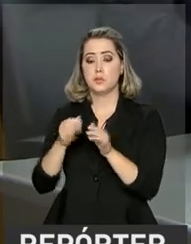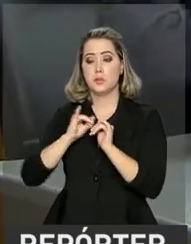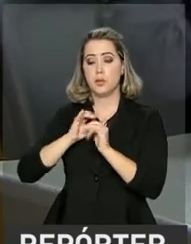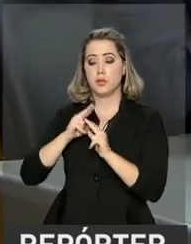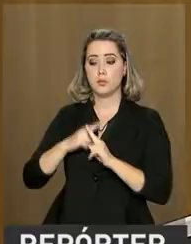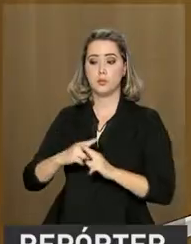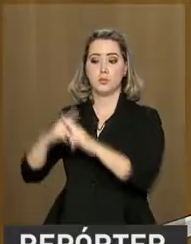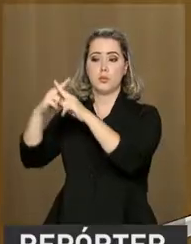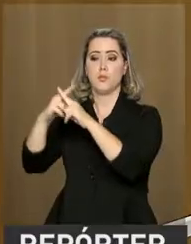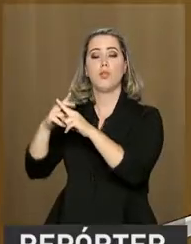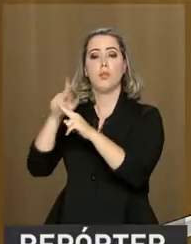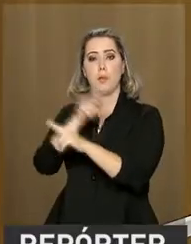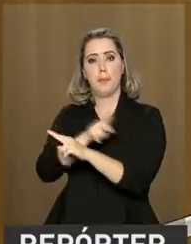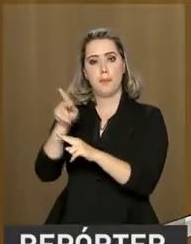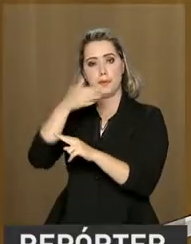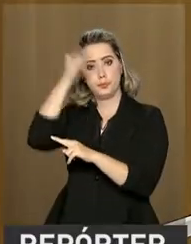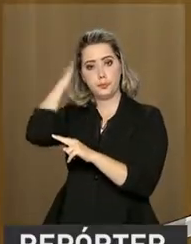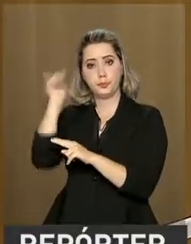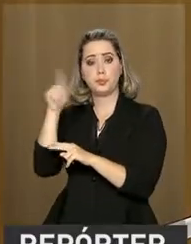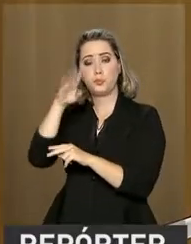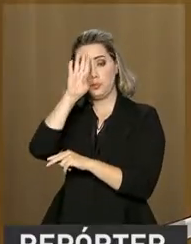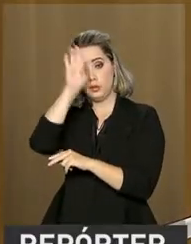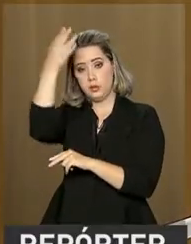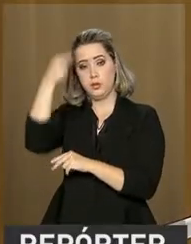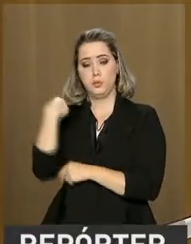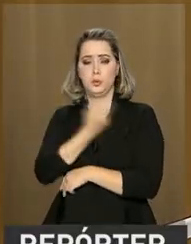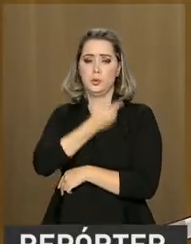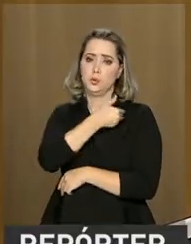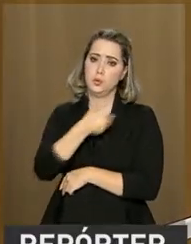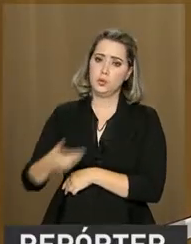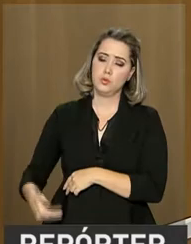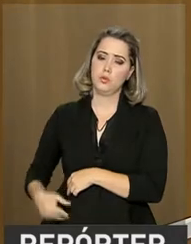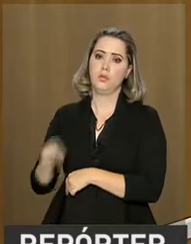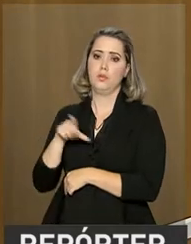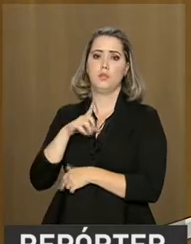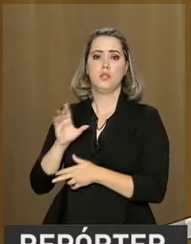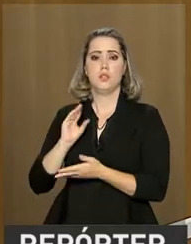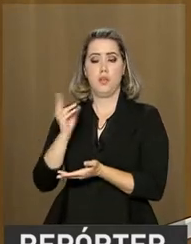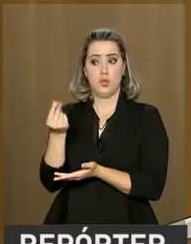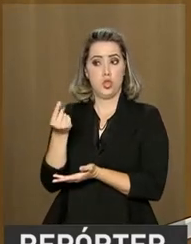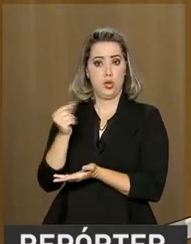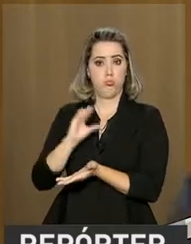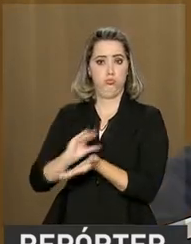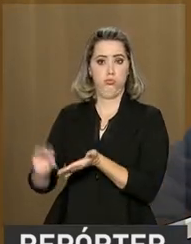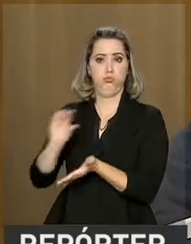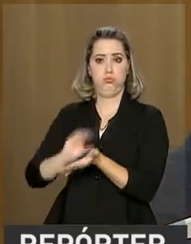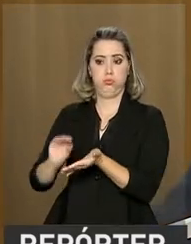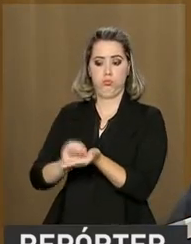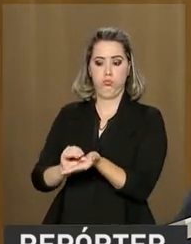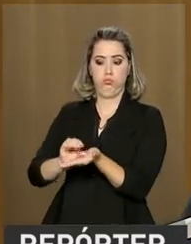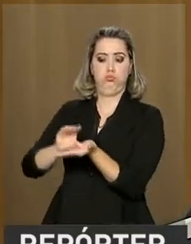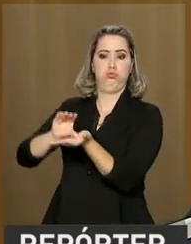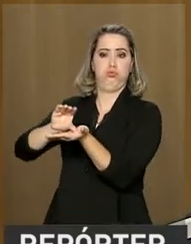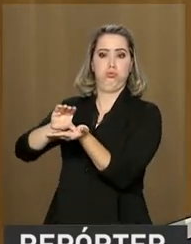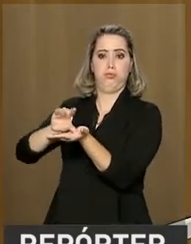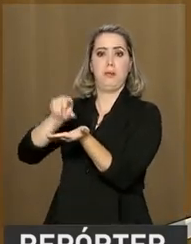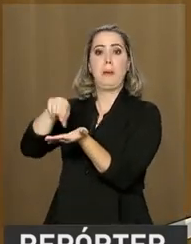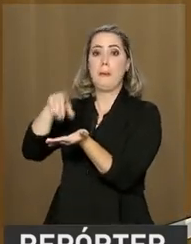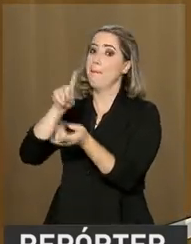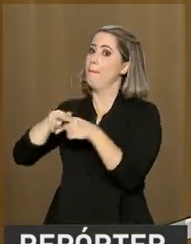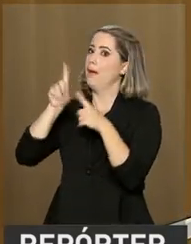uma prioridade do nosso governo ele envolveu um volume muito grande de recursos mas é um investimento muito importante